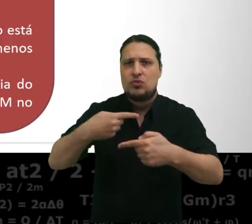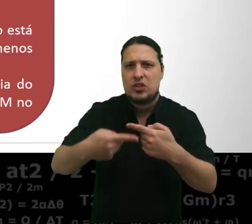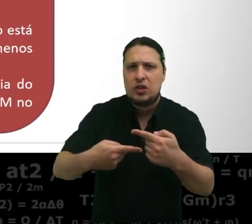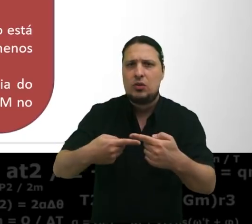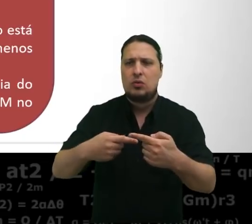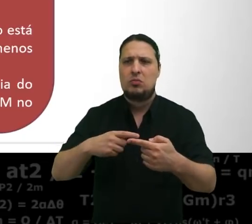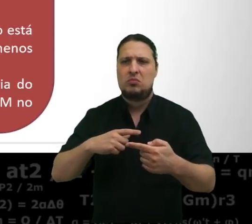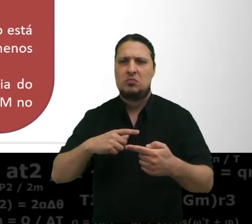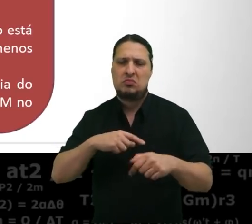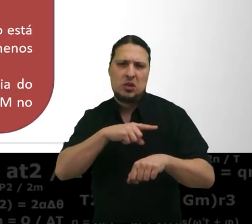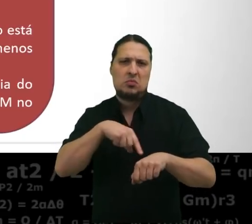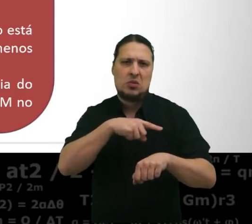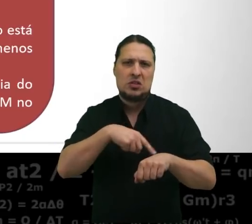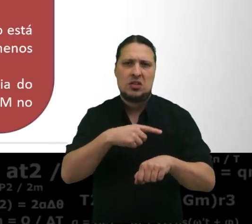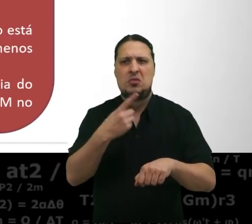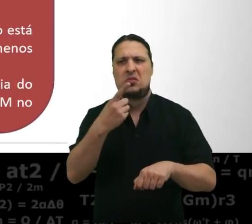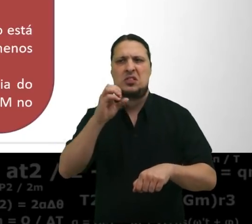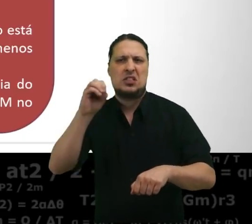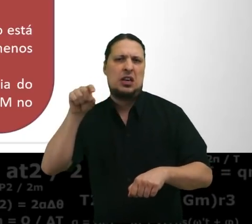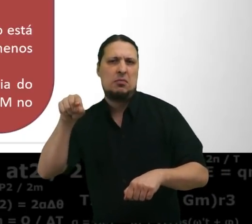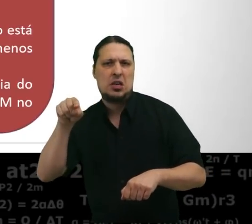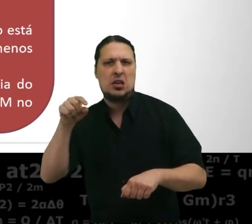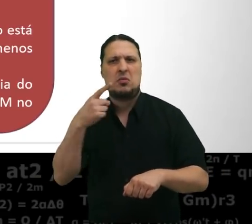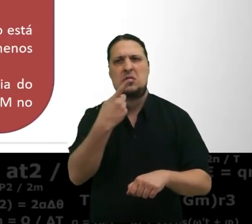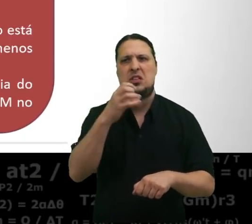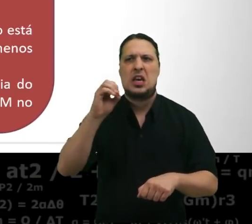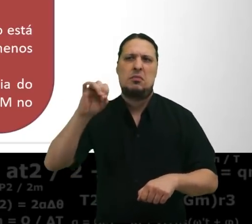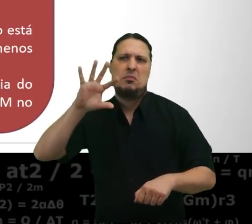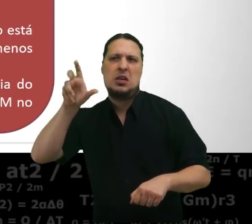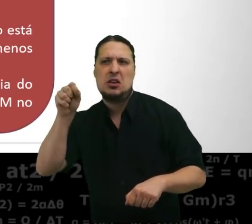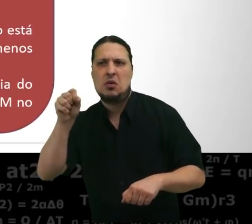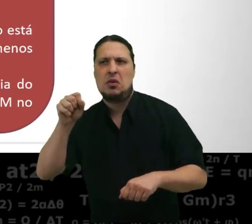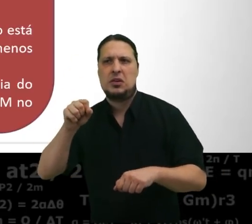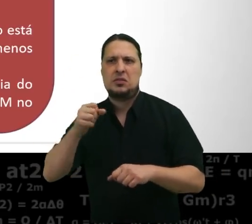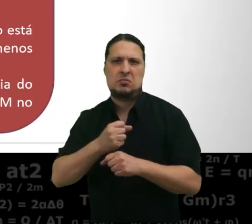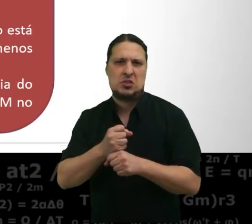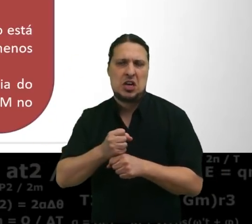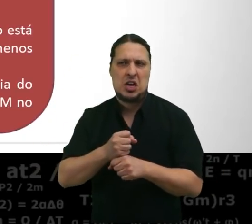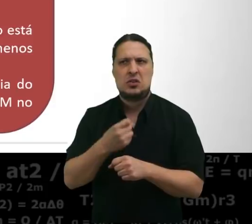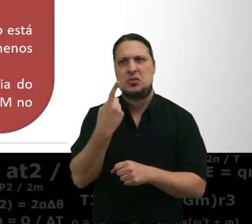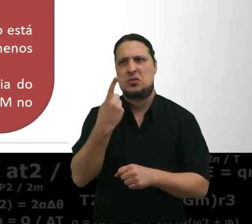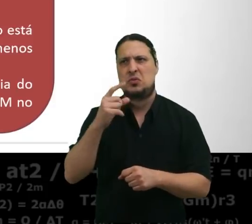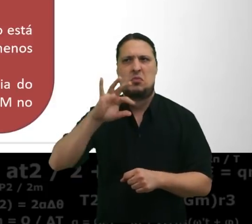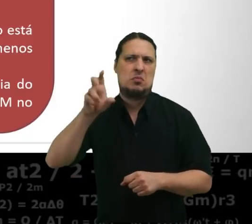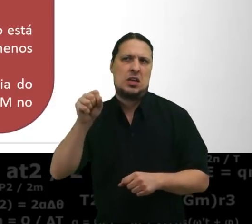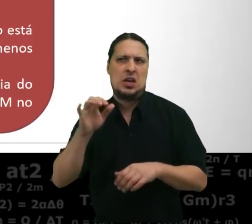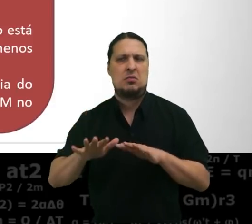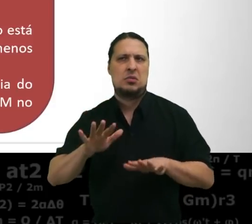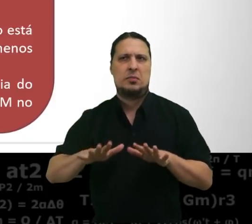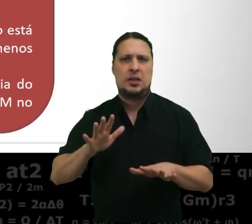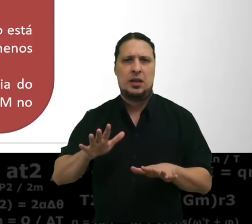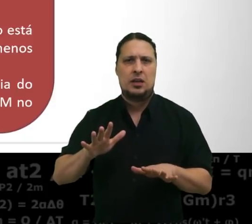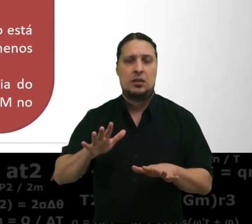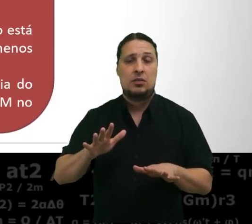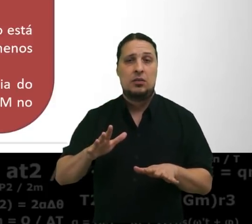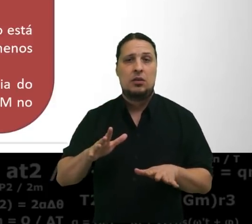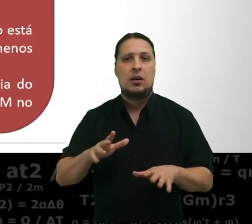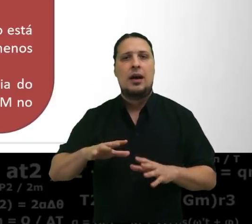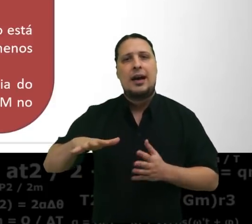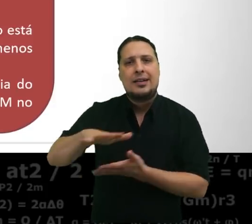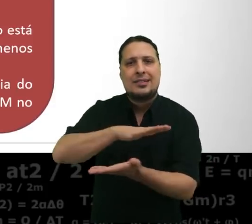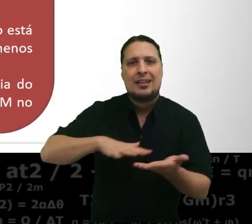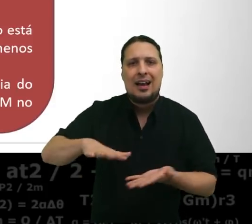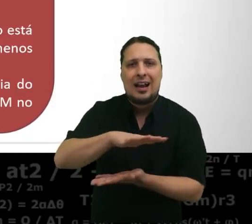Próximo a gente só tem galáxias ativas menos luminosas, como galáxias Seyfert e Linus. Tá? Algo interessante